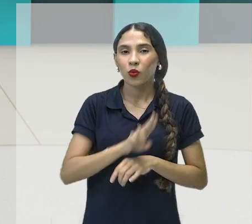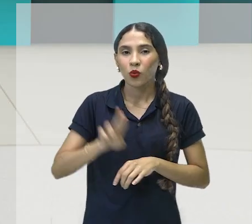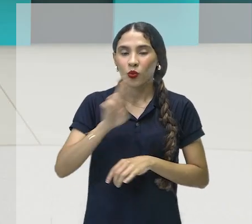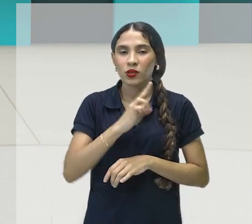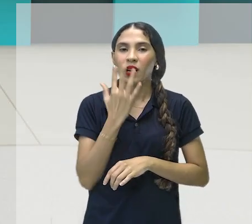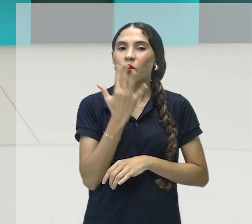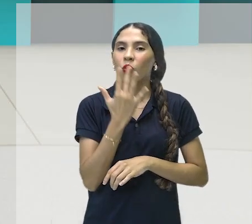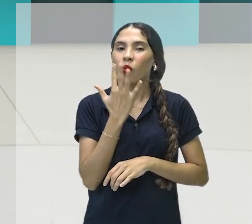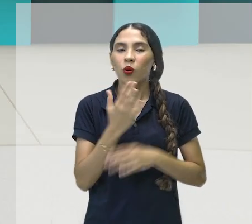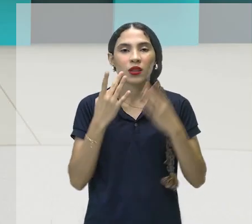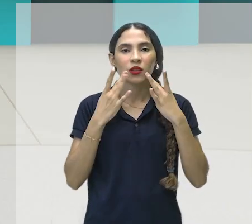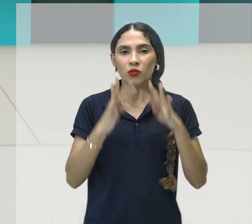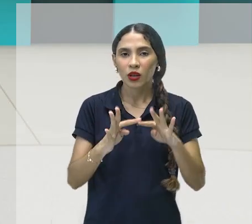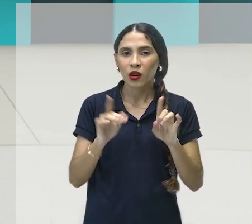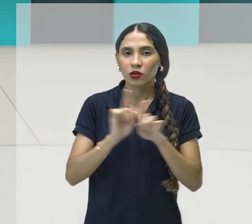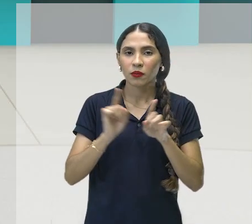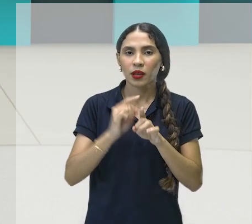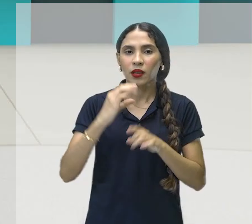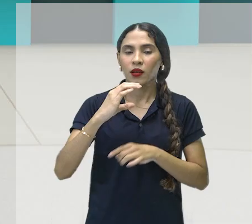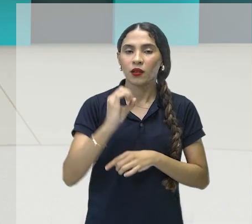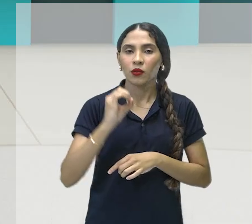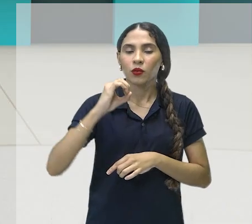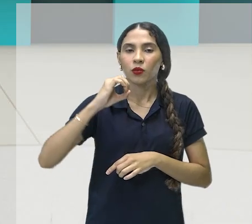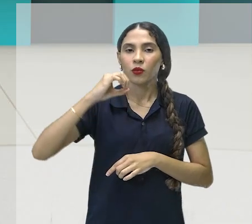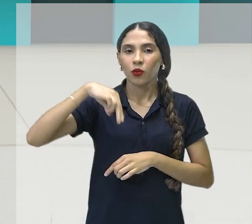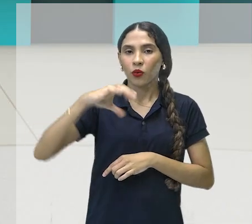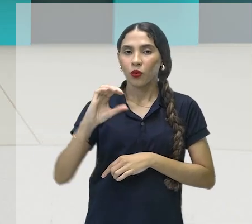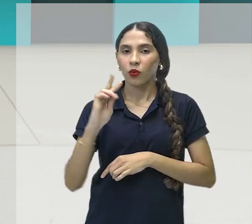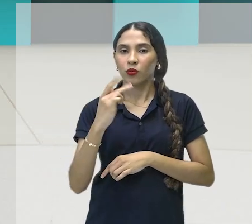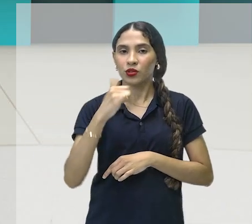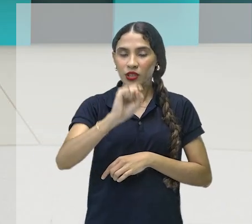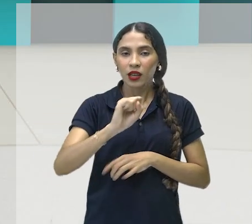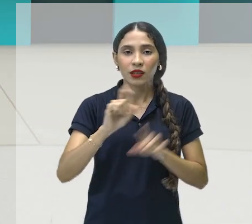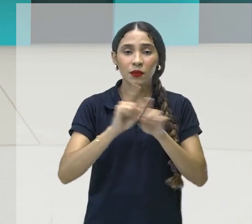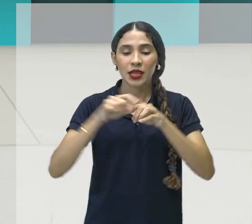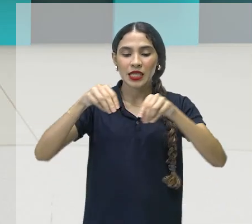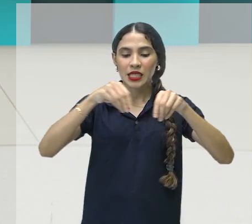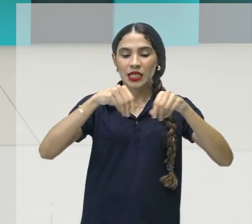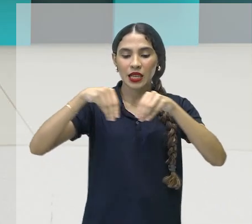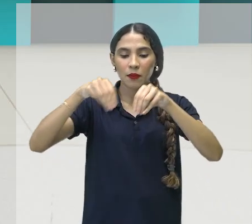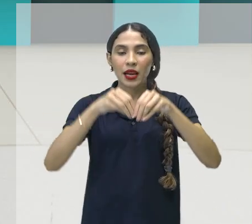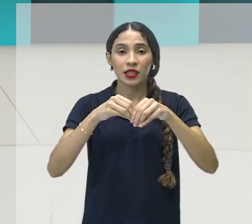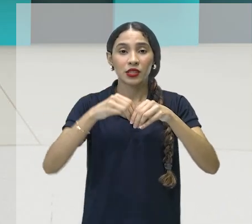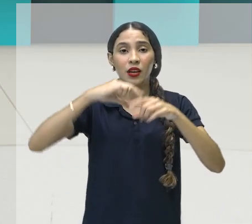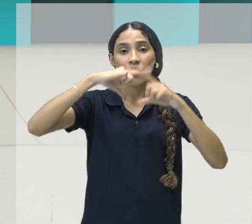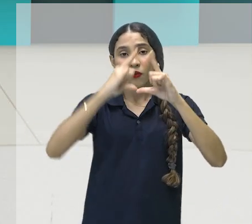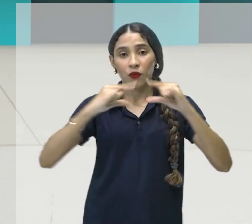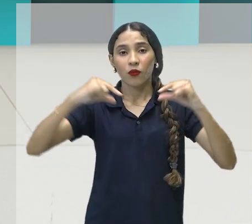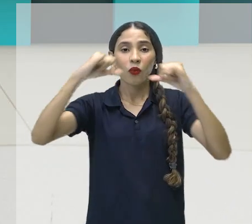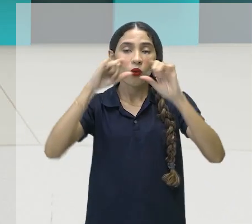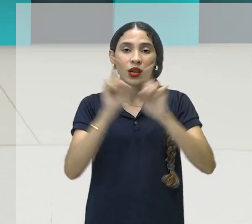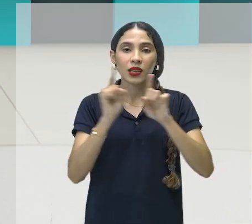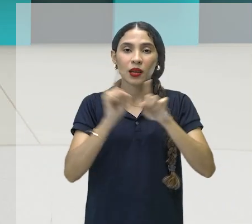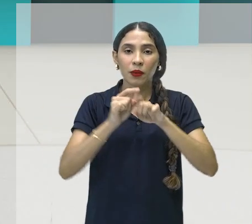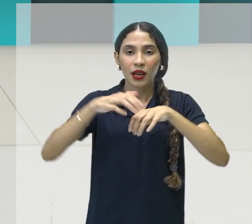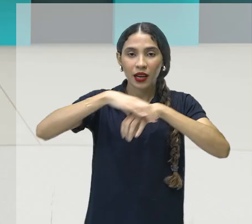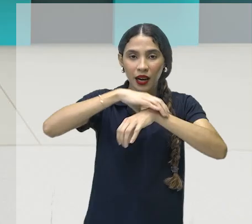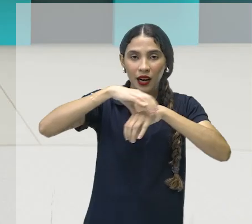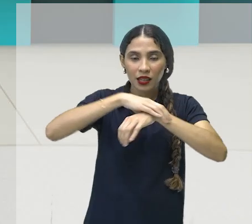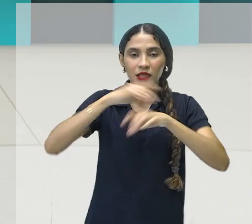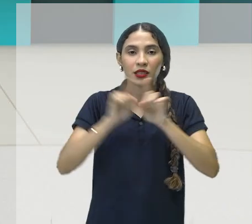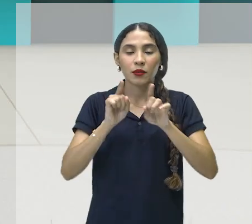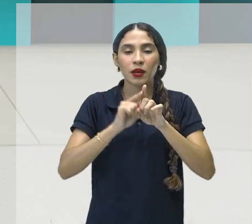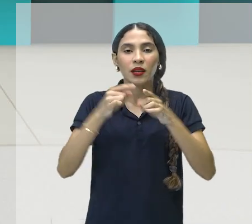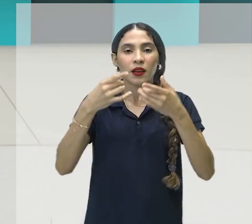utiliza corantes naturais, conchas, ramos, sementes, folhas,